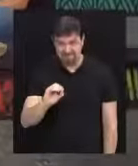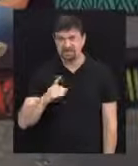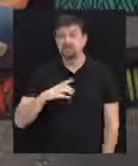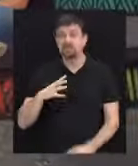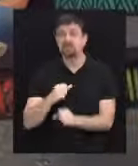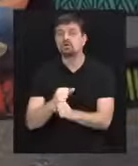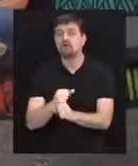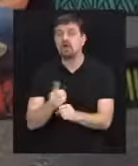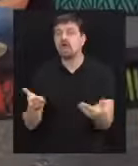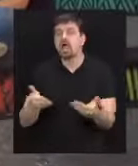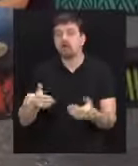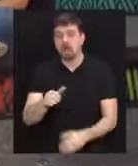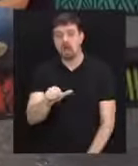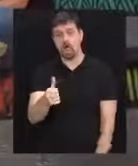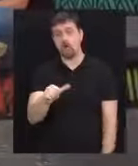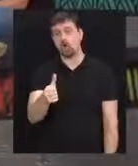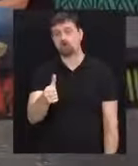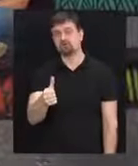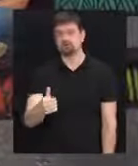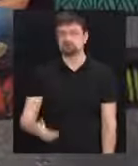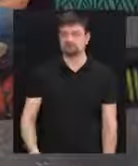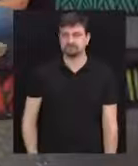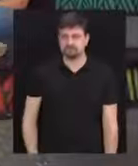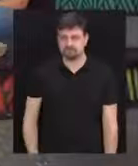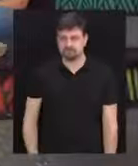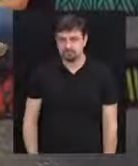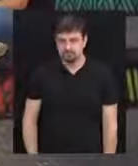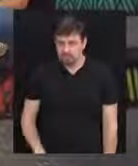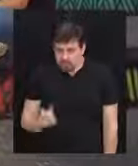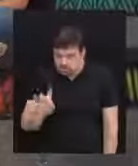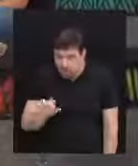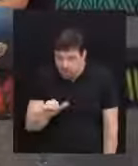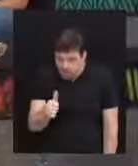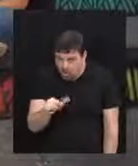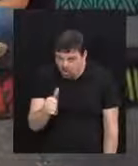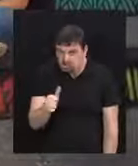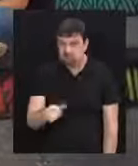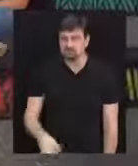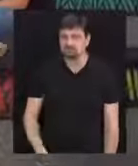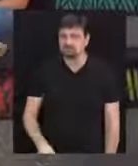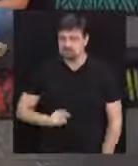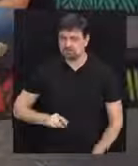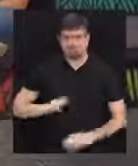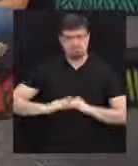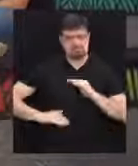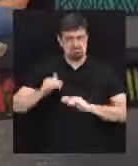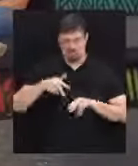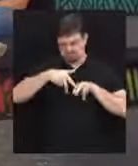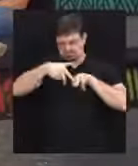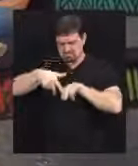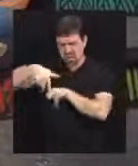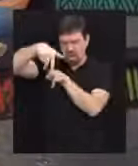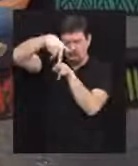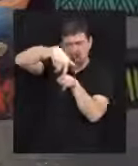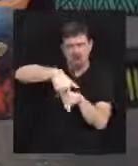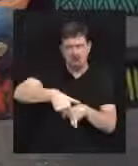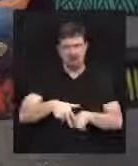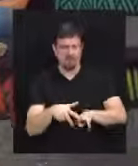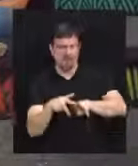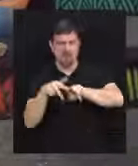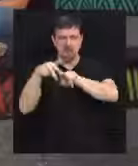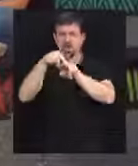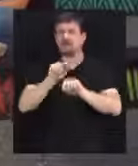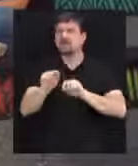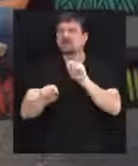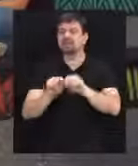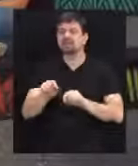10. E você tem quanto? 18 agora? 11. Ah, 11? Só isso? Eu vi que você manda bem pra caramba, você tava andando fazendo umas manobras assim e